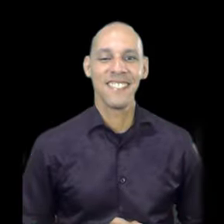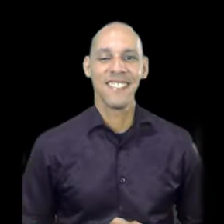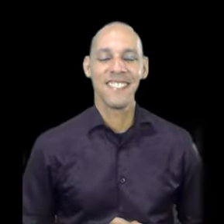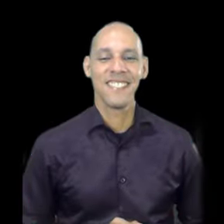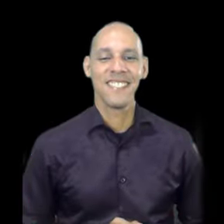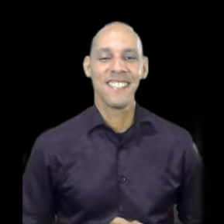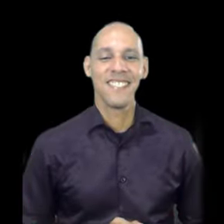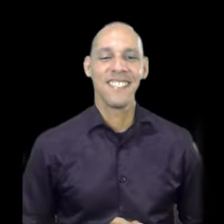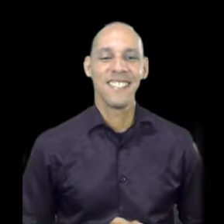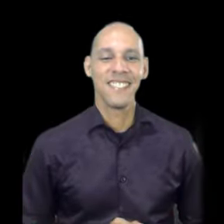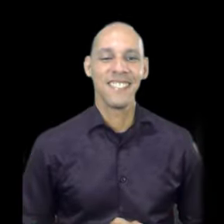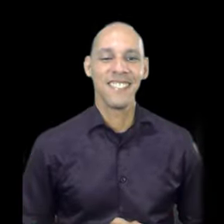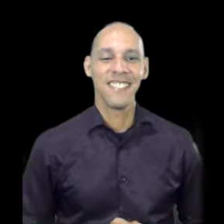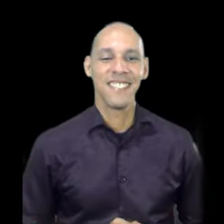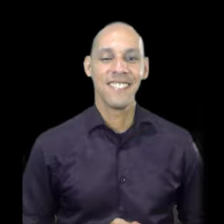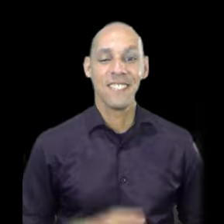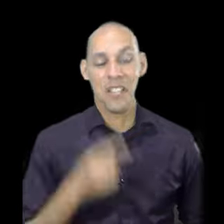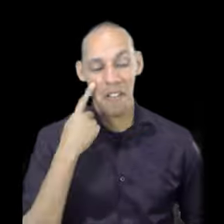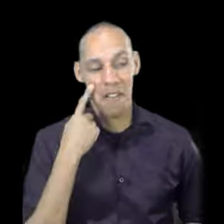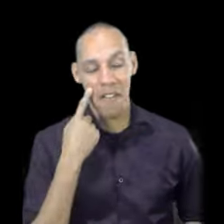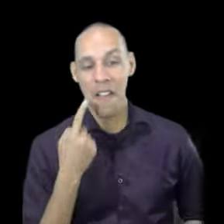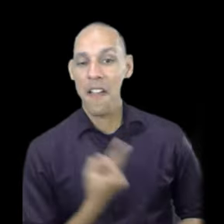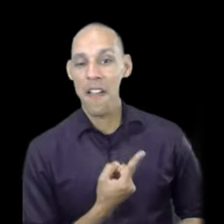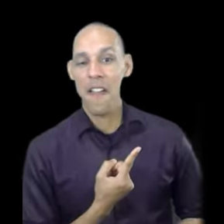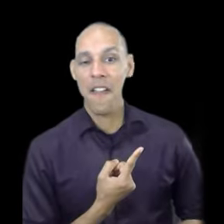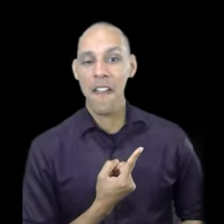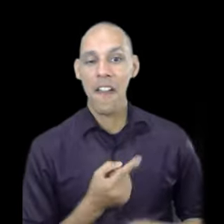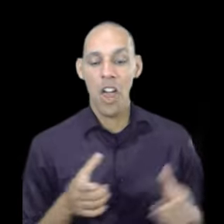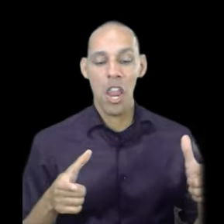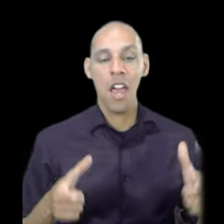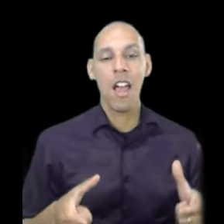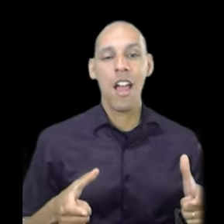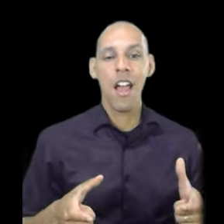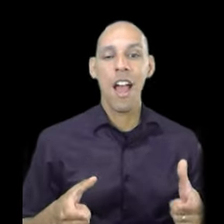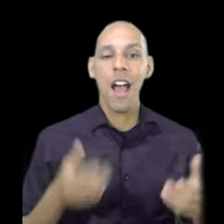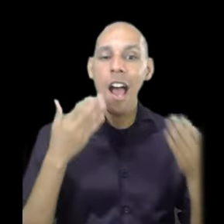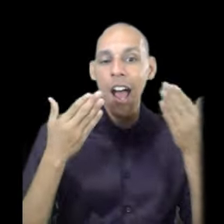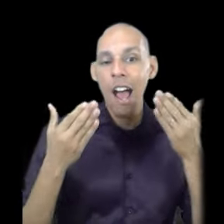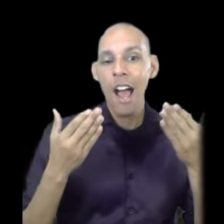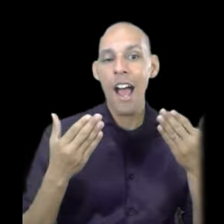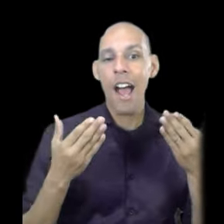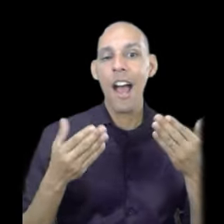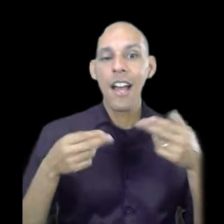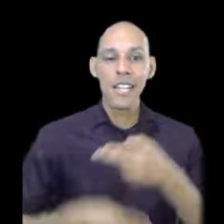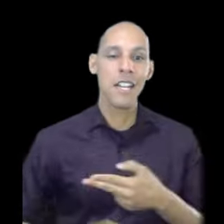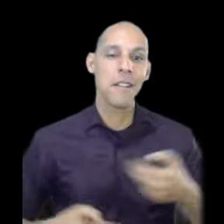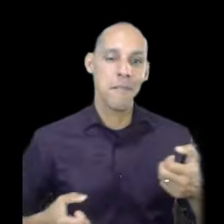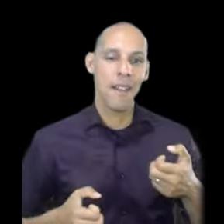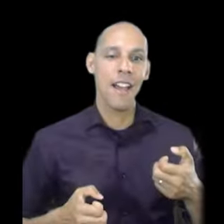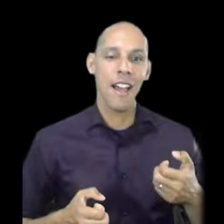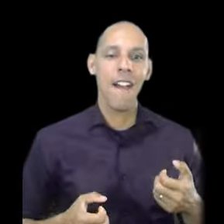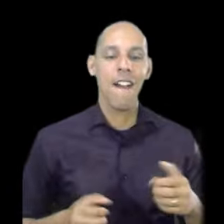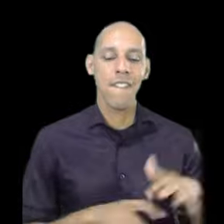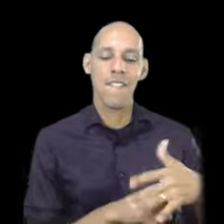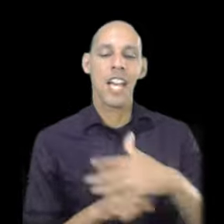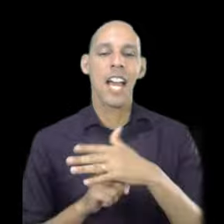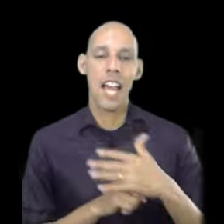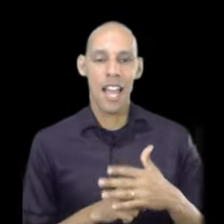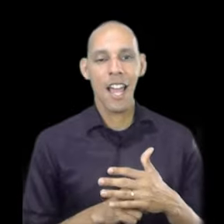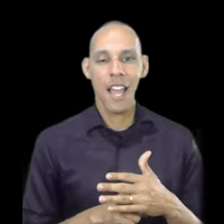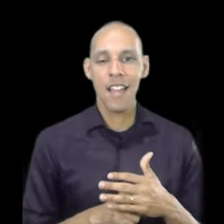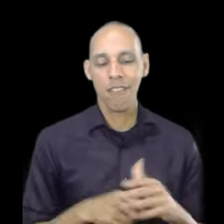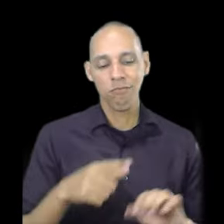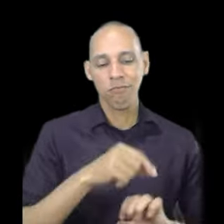Estou aqui para apresentar para vocês o Espaço Atendimento Sebrae da Feira do Empreendedor 2024. Ele não é apenas de